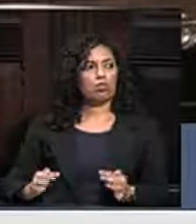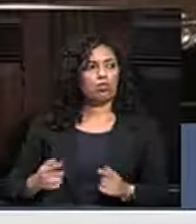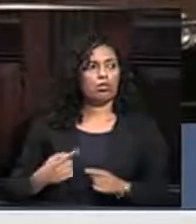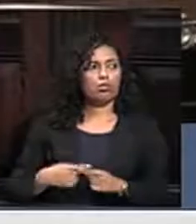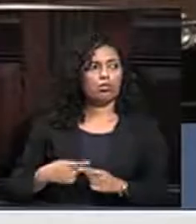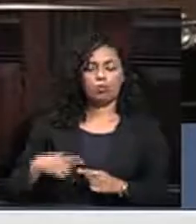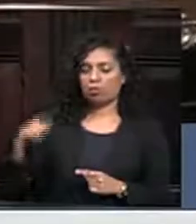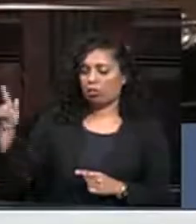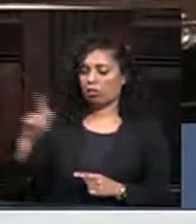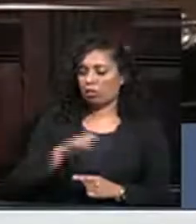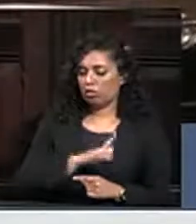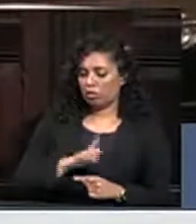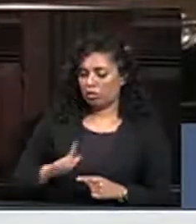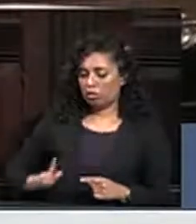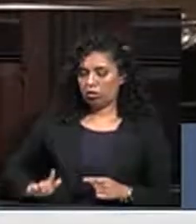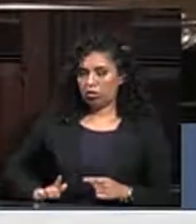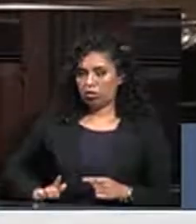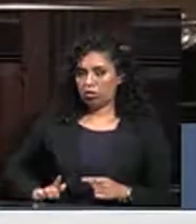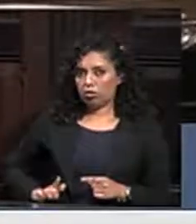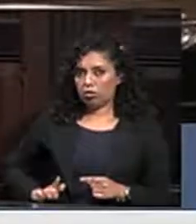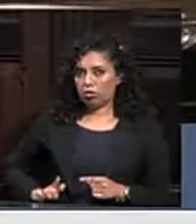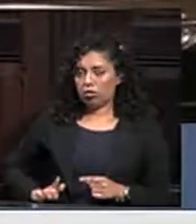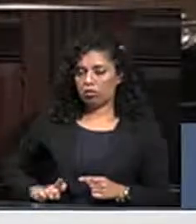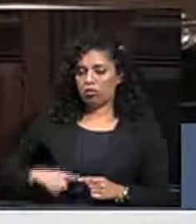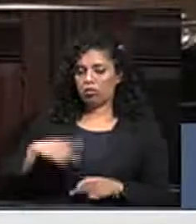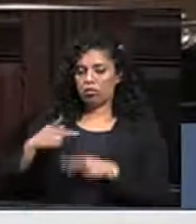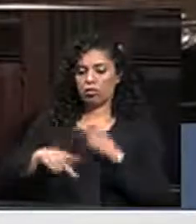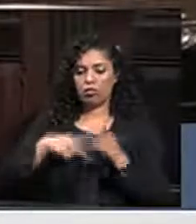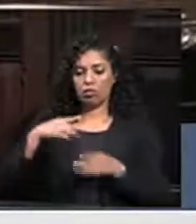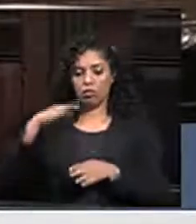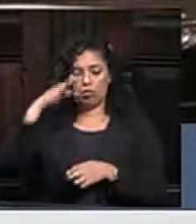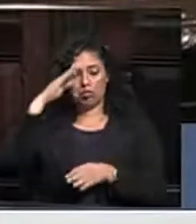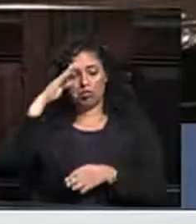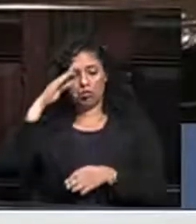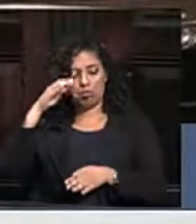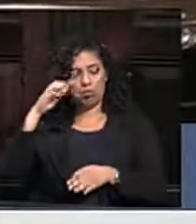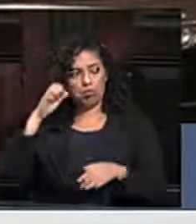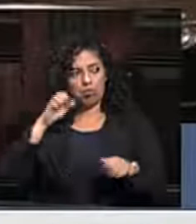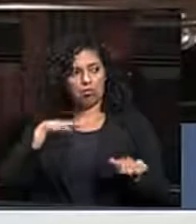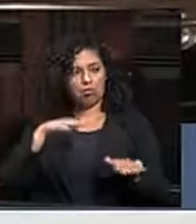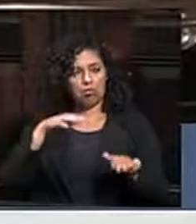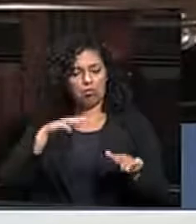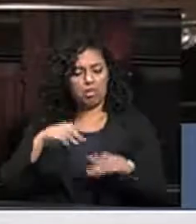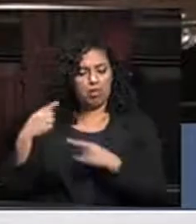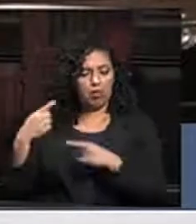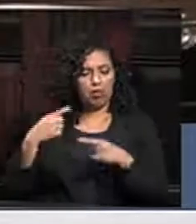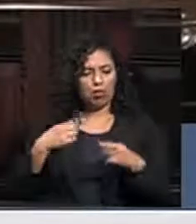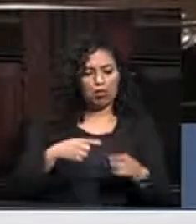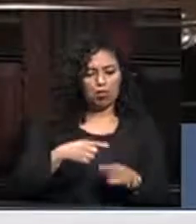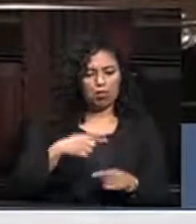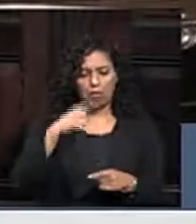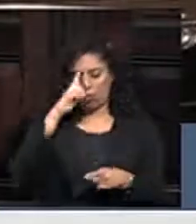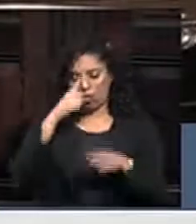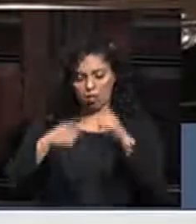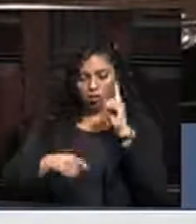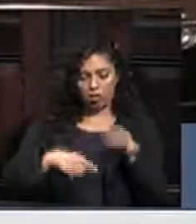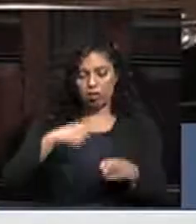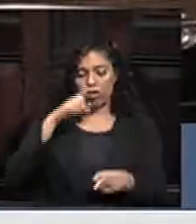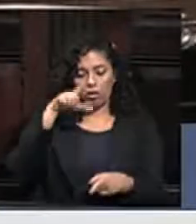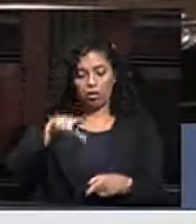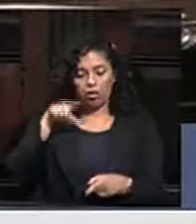governador diz que não fará nenhuma intervenção quanto à escolha do novo presidente. Afinal, temos que